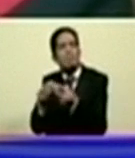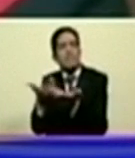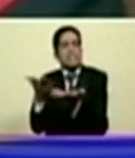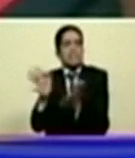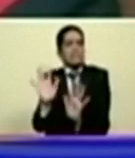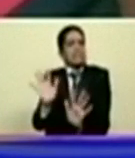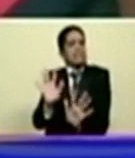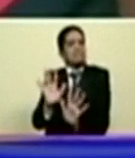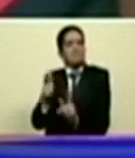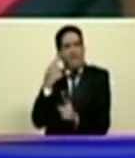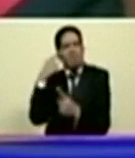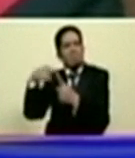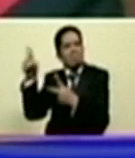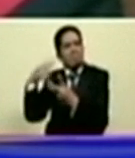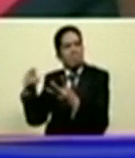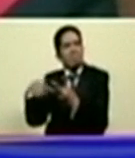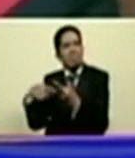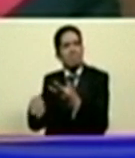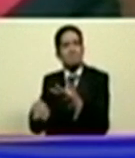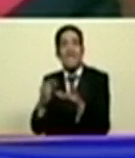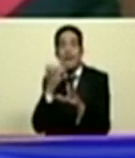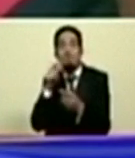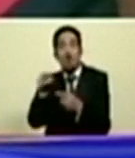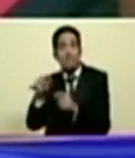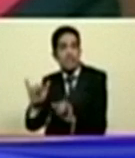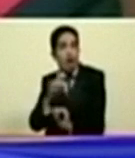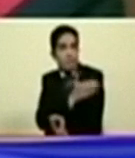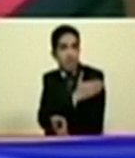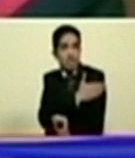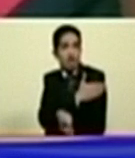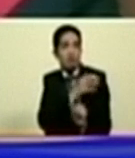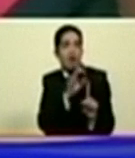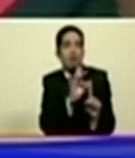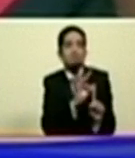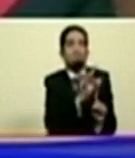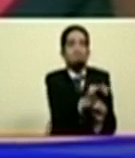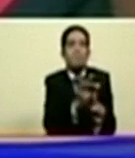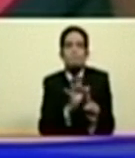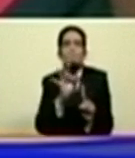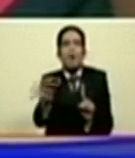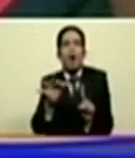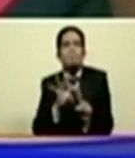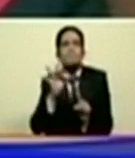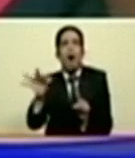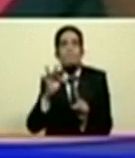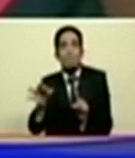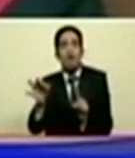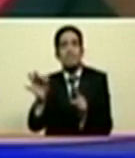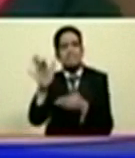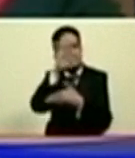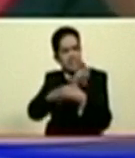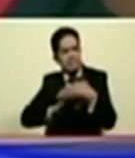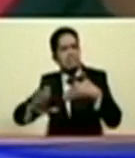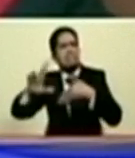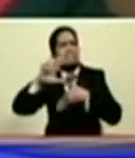enfrentou o seu fachismo importância e os seus três mesmo é virar então latinoamericana e caribenha km